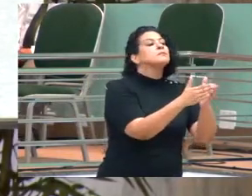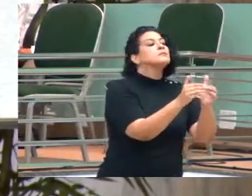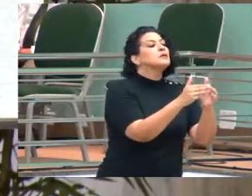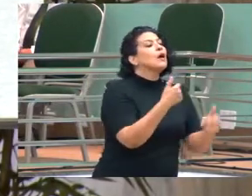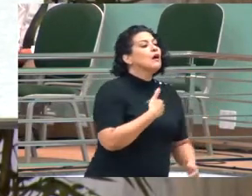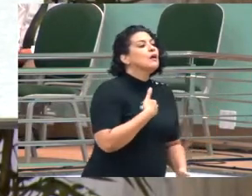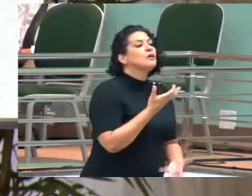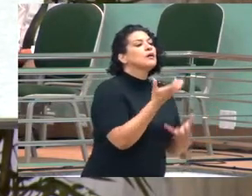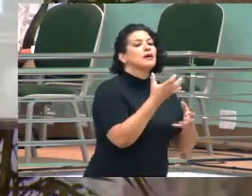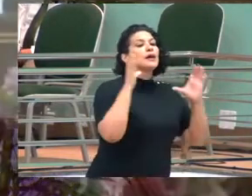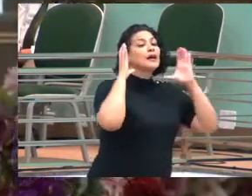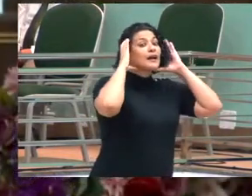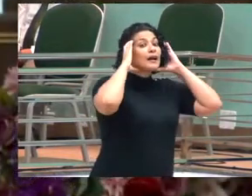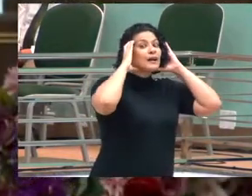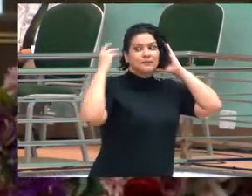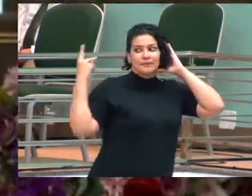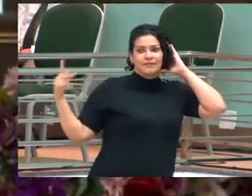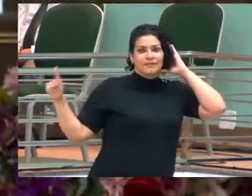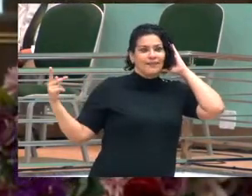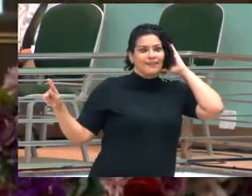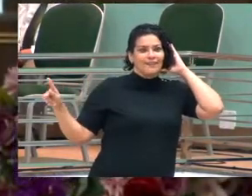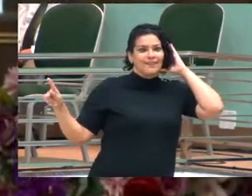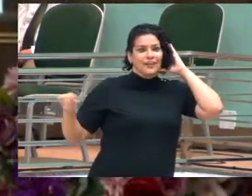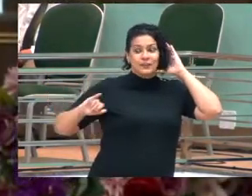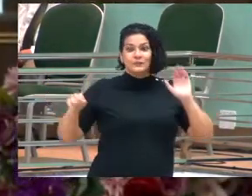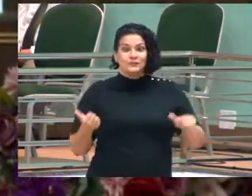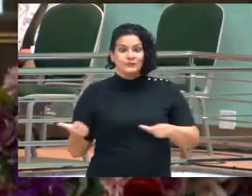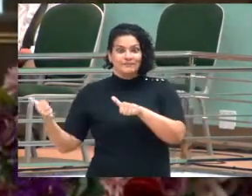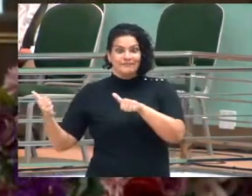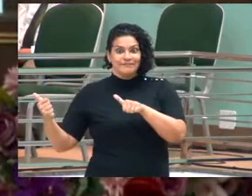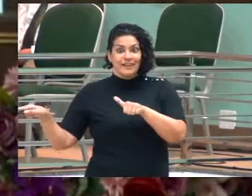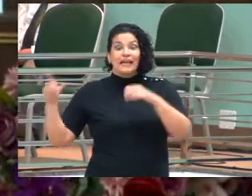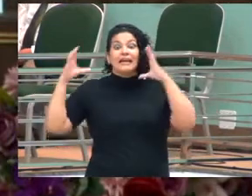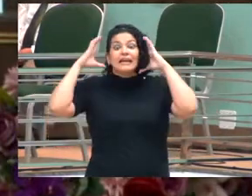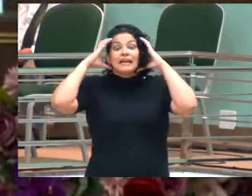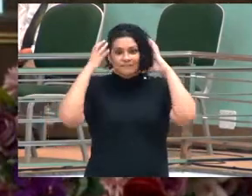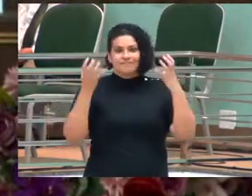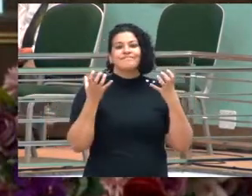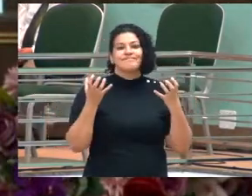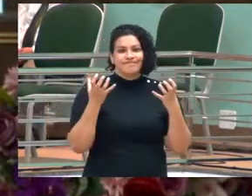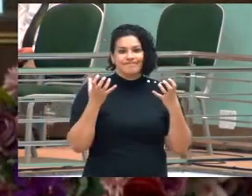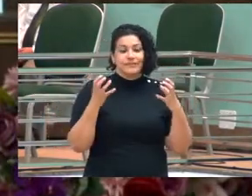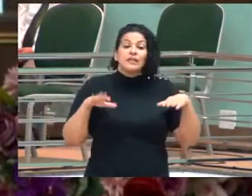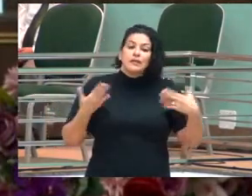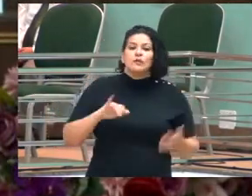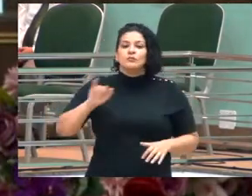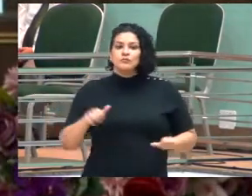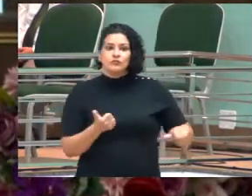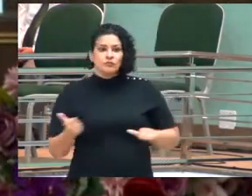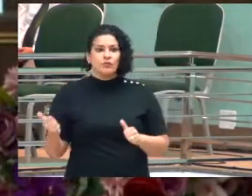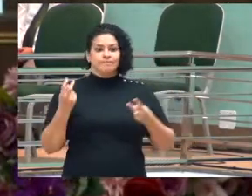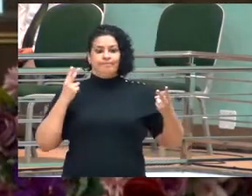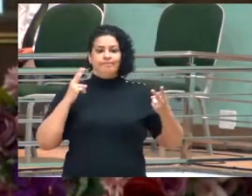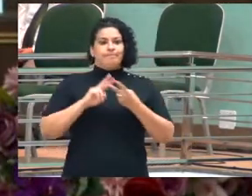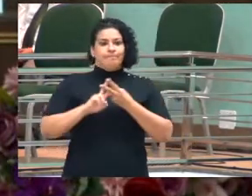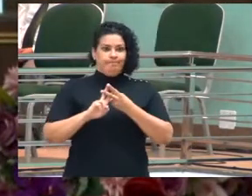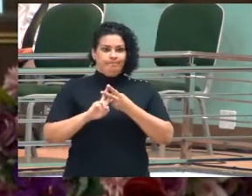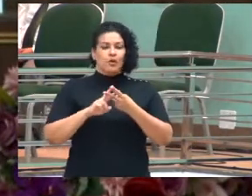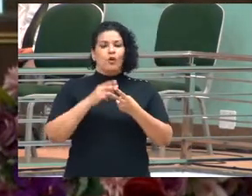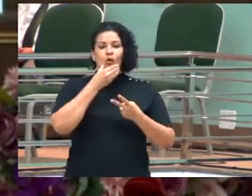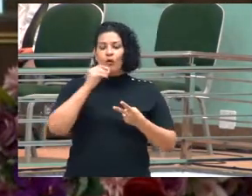que eu não saio do cárcere livre, mas a minha cabeça foi entregue a Herodes numa